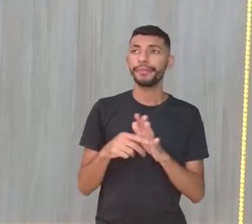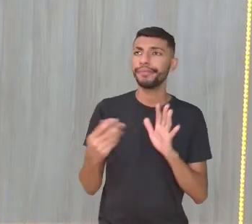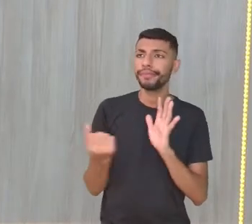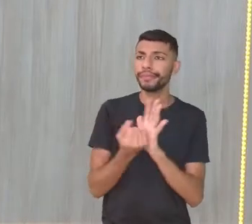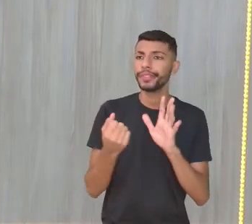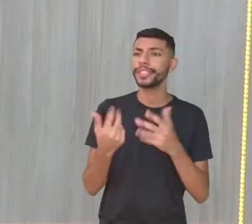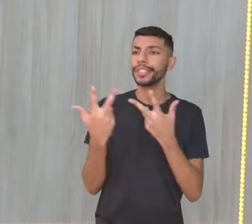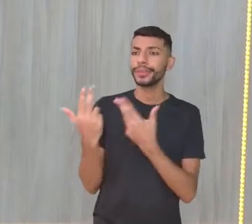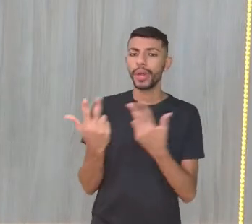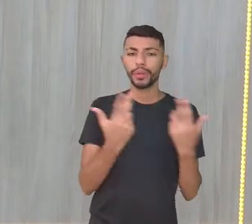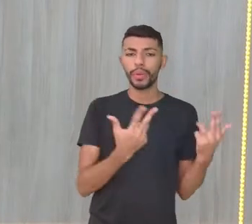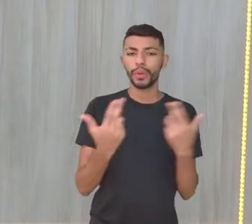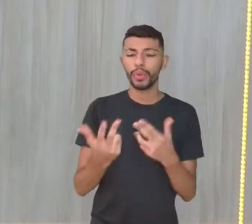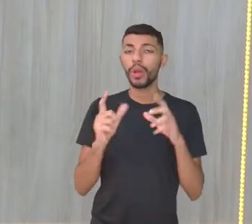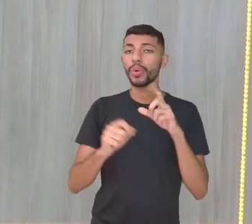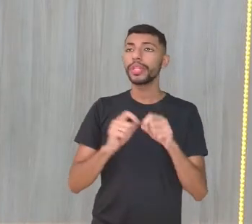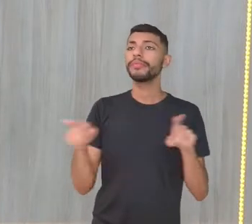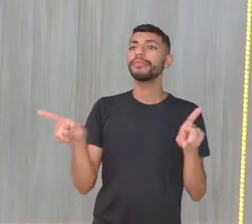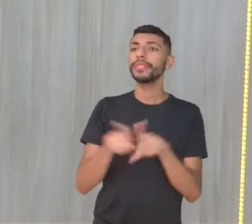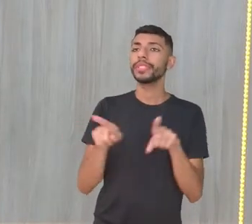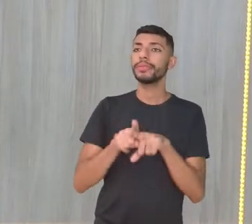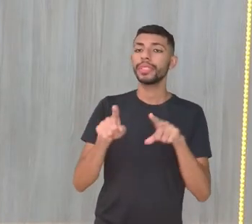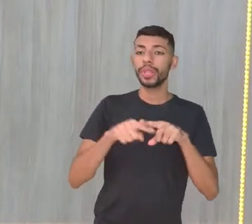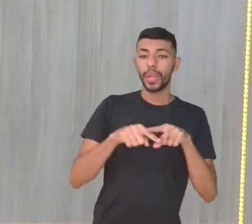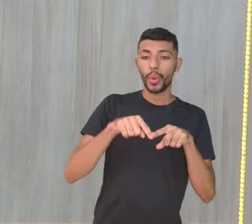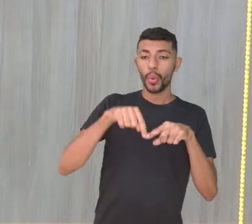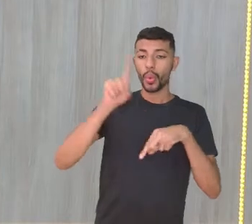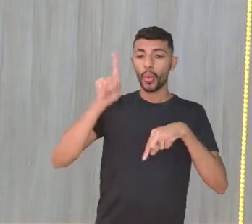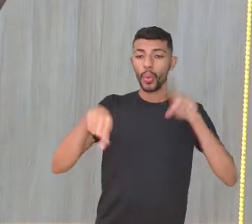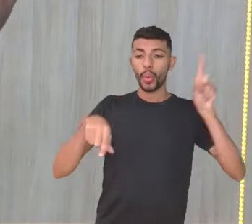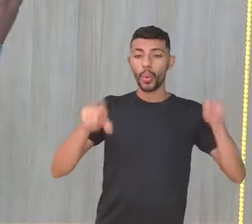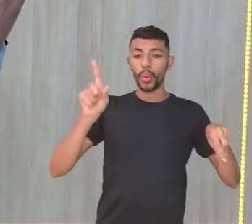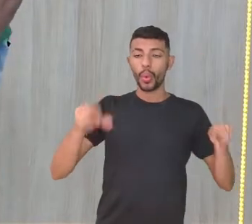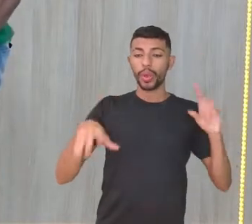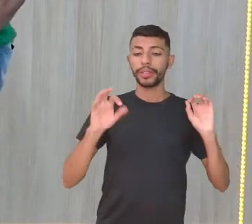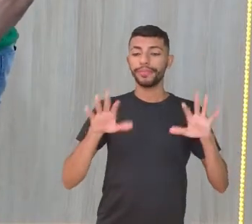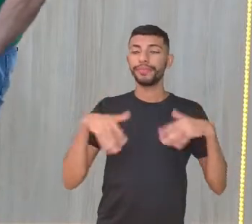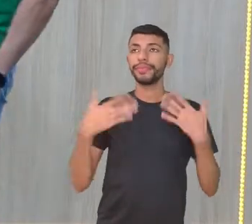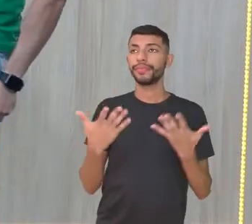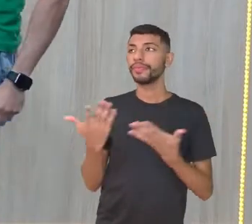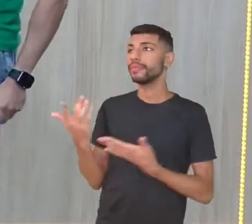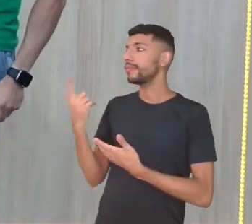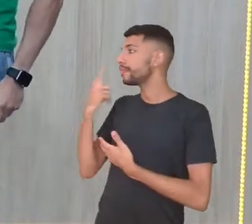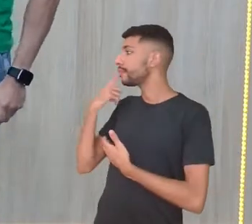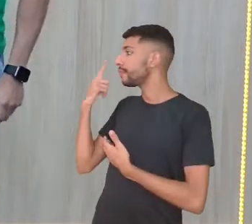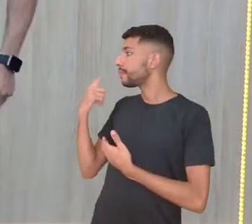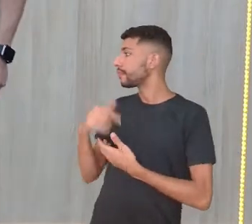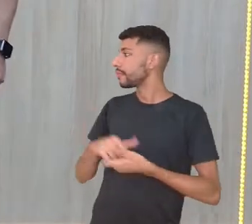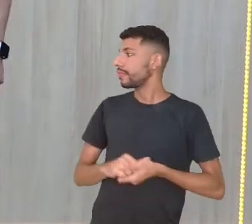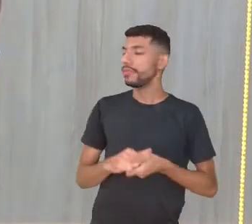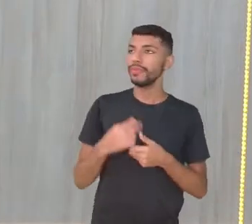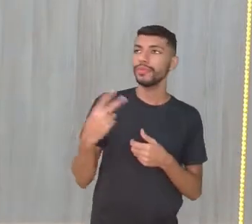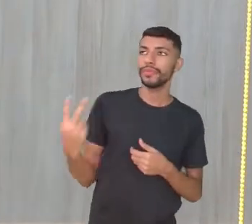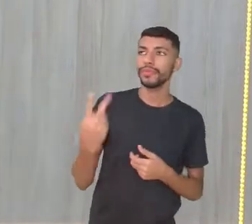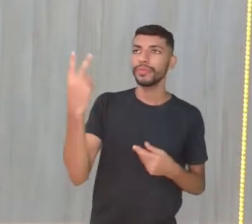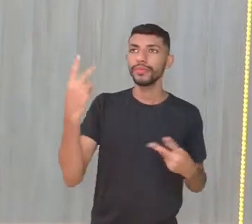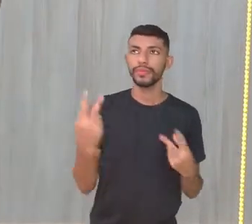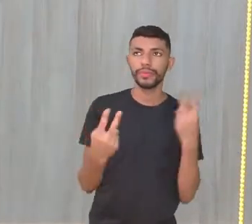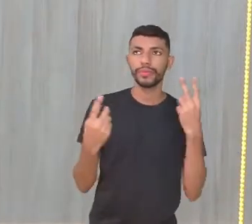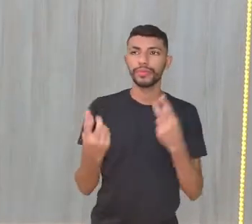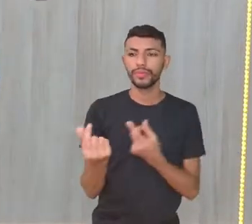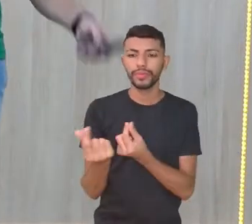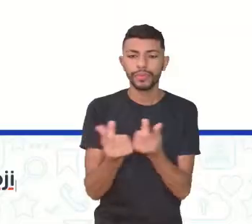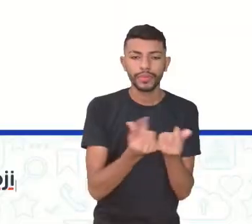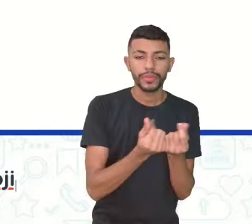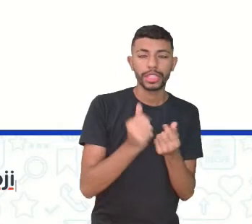igualzinho, também eles vão o quê? Variar, certo? Então, os preços, eles serão iguais ou